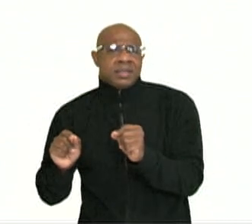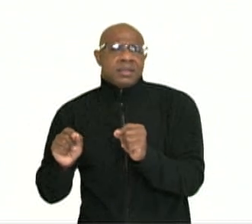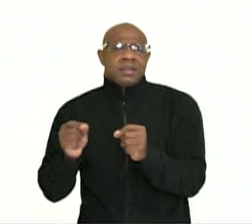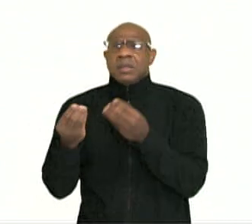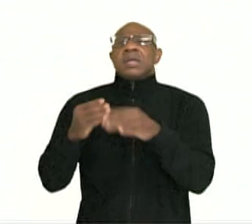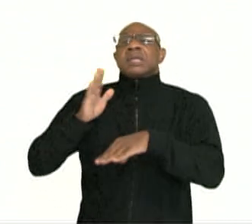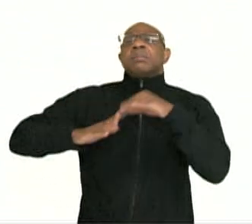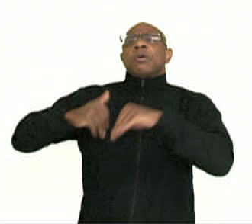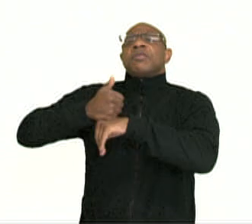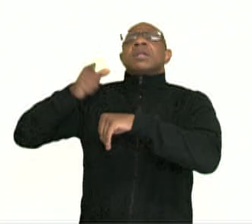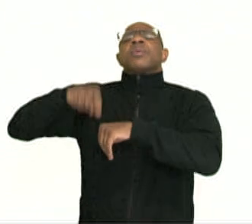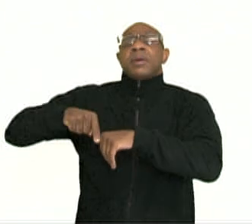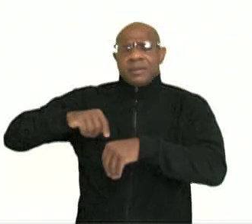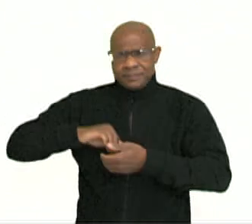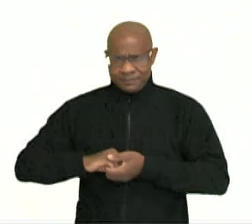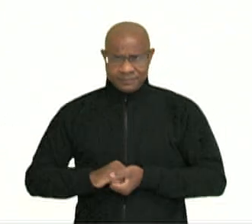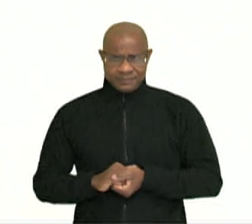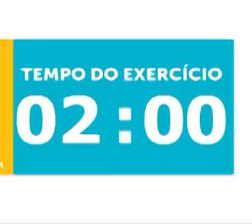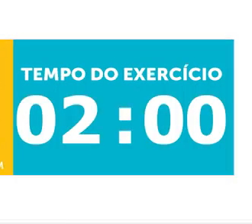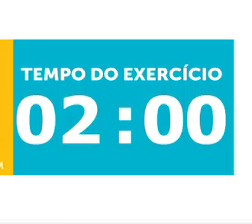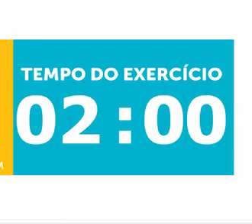mim. Vamos lá.